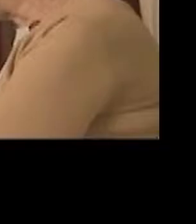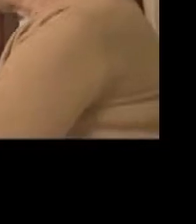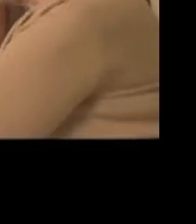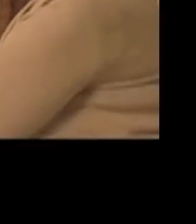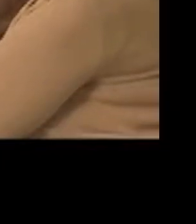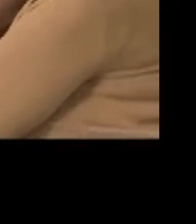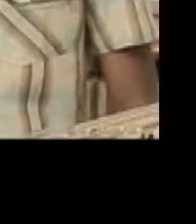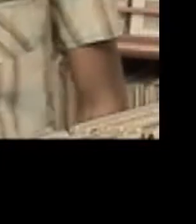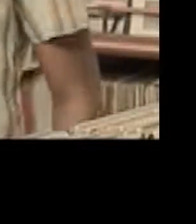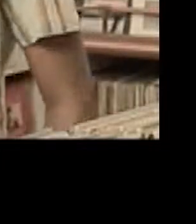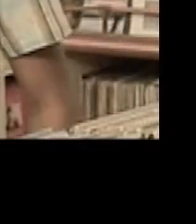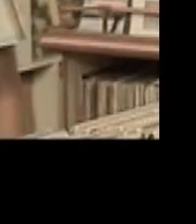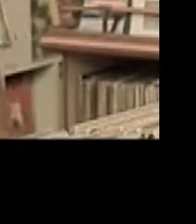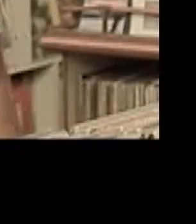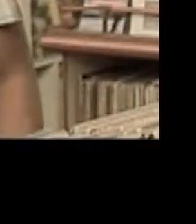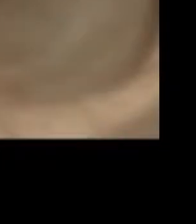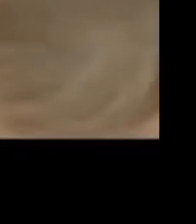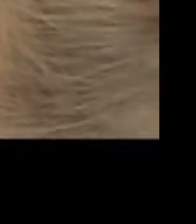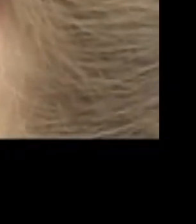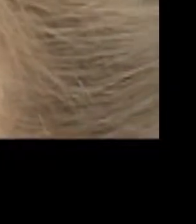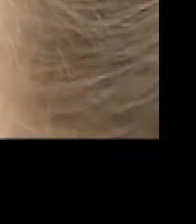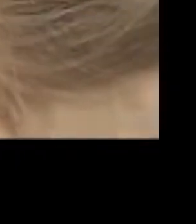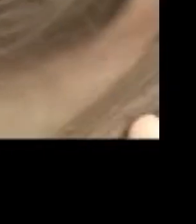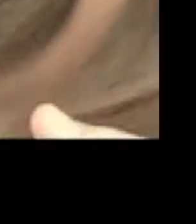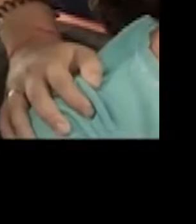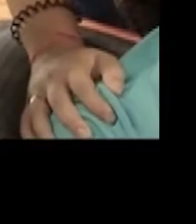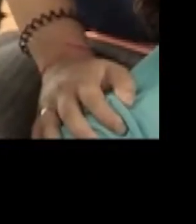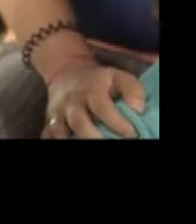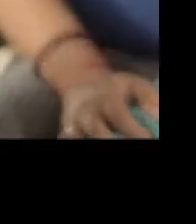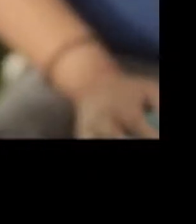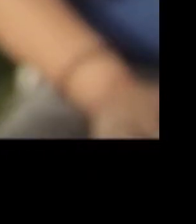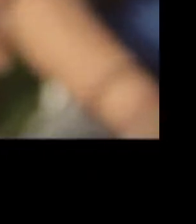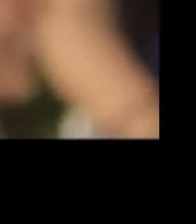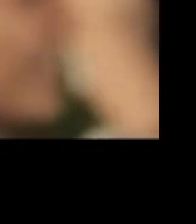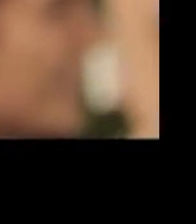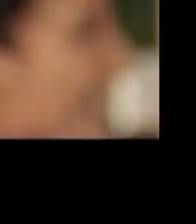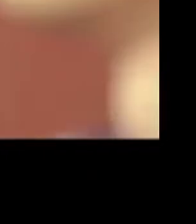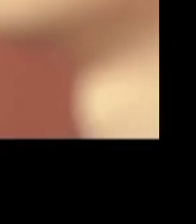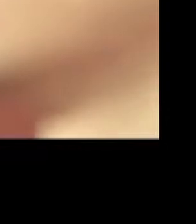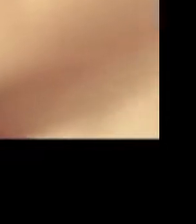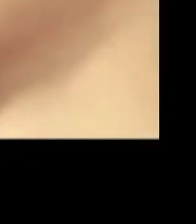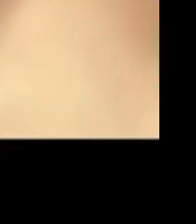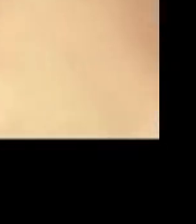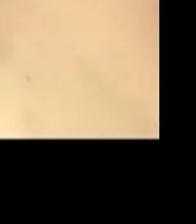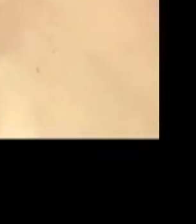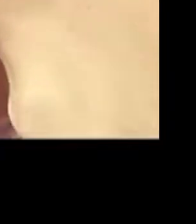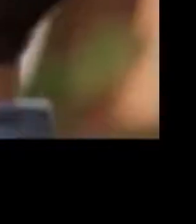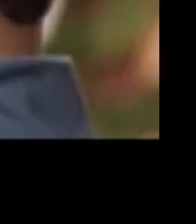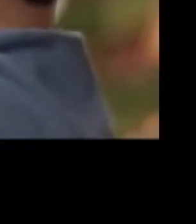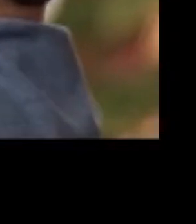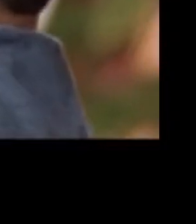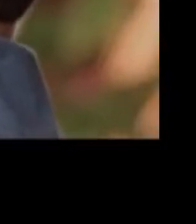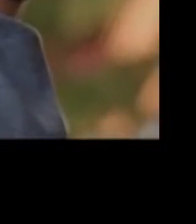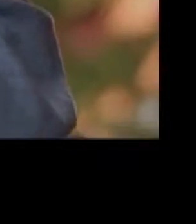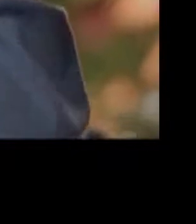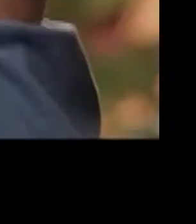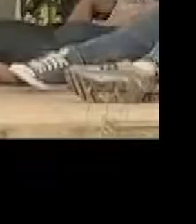a família, os amigos, a vida. Uma pessoa que vive com AIDS é igualzinha a você.